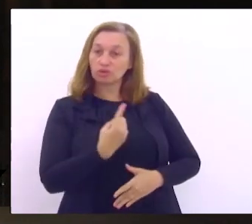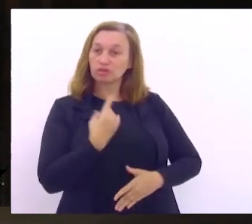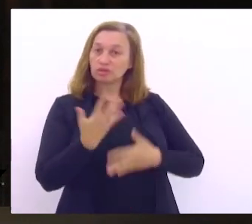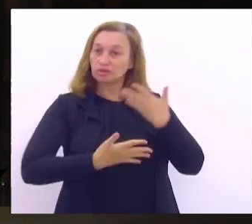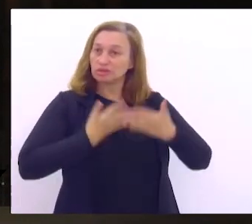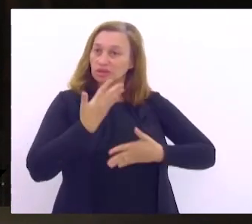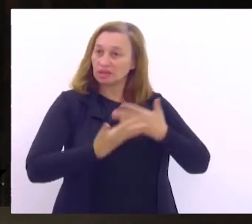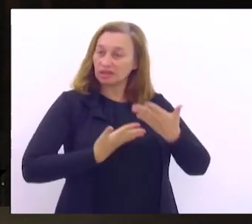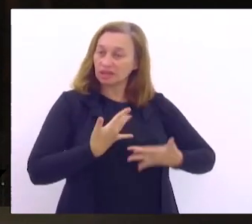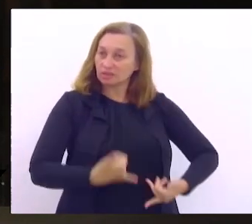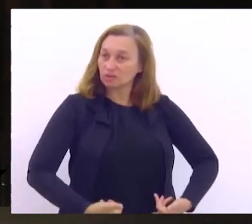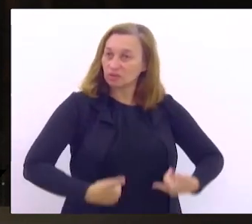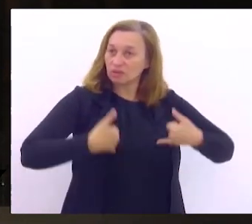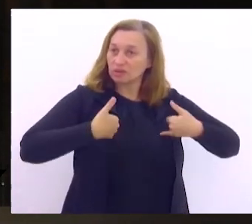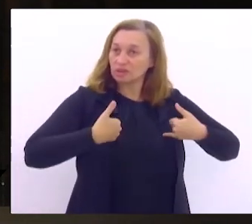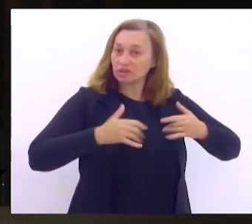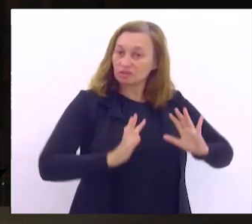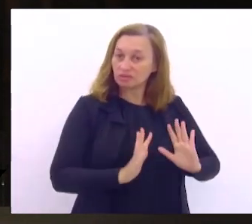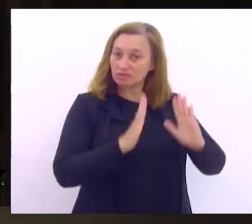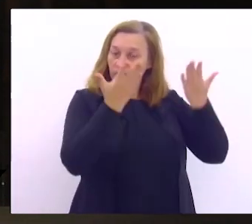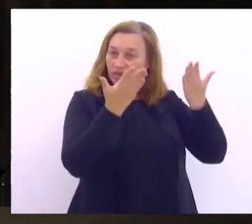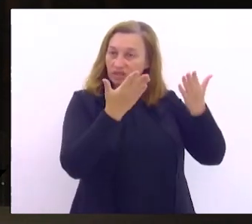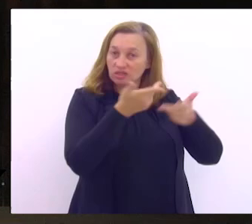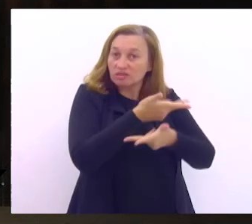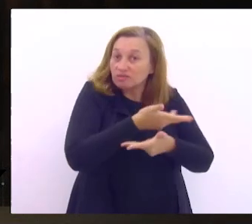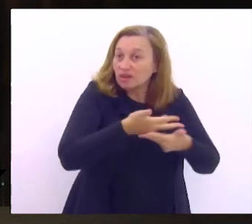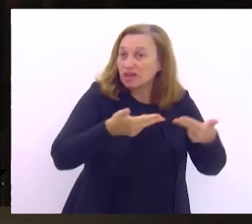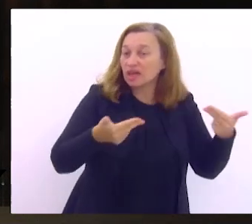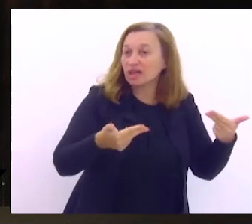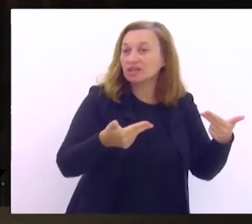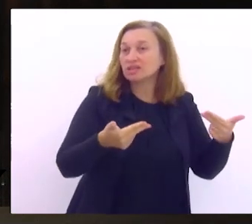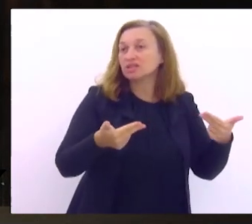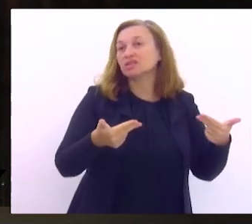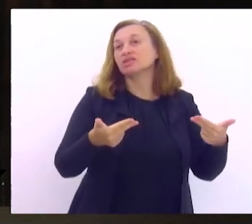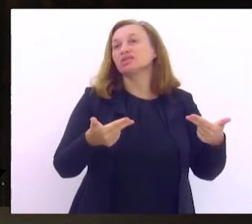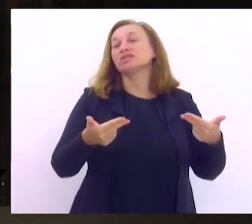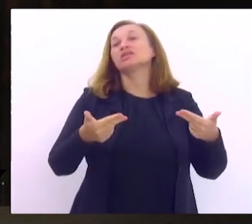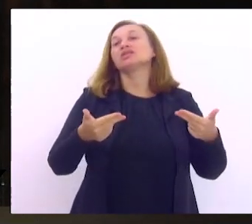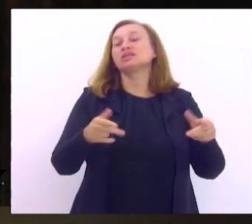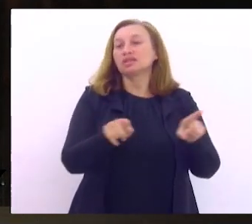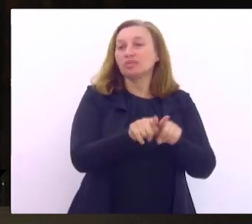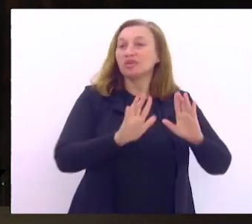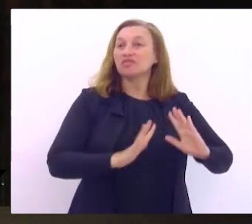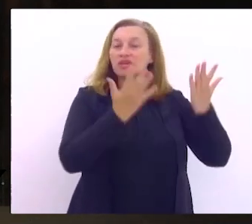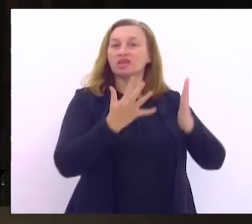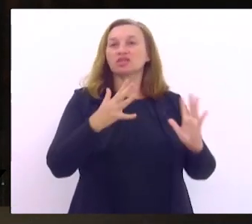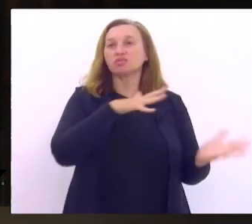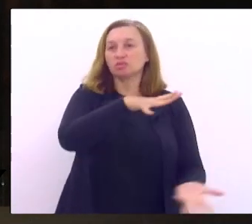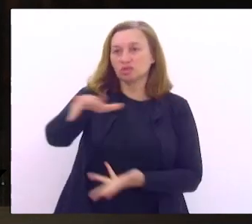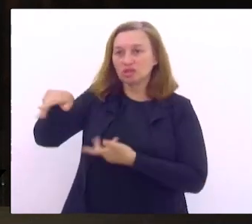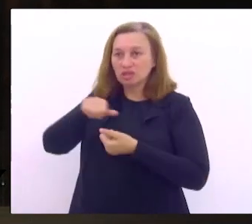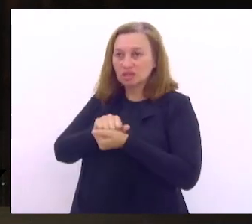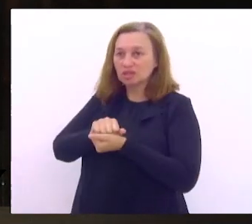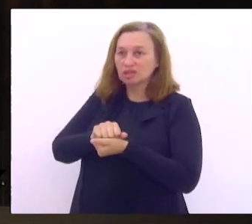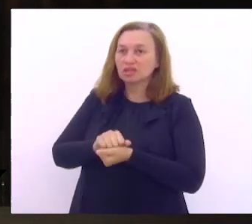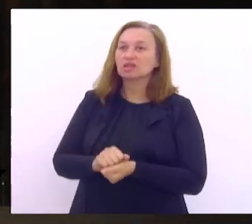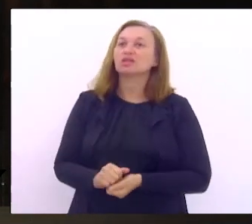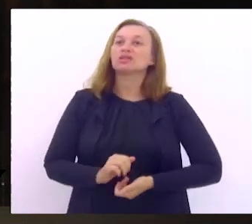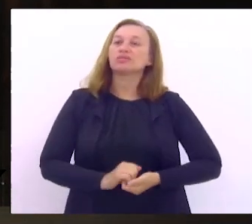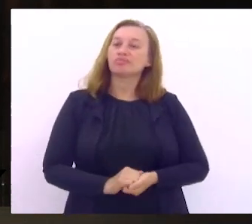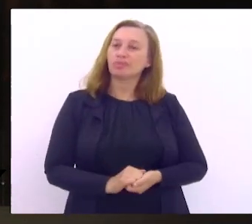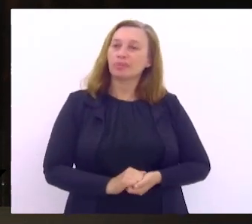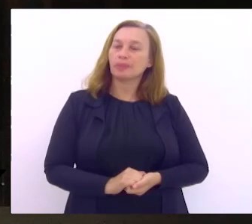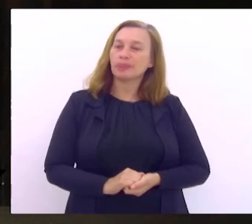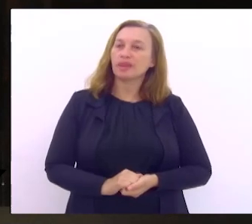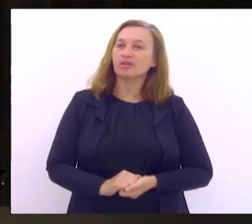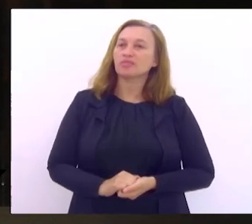continuará enobrecendo com eventos a níveis intercontinentais e, por vezes, mundiais. A CARJ-OAB se faz presente nesta causa, que aduz